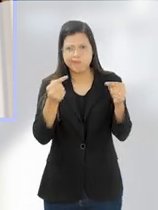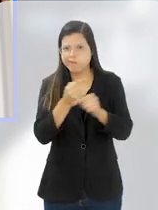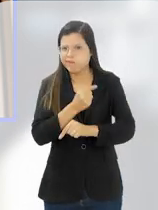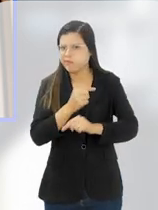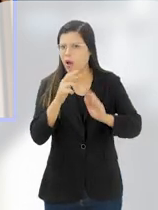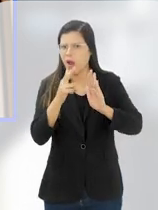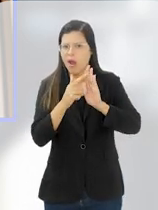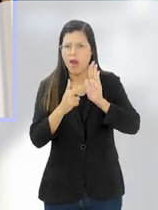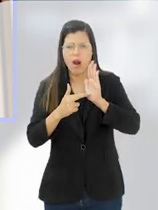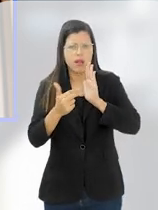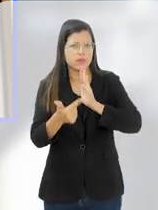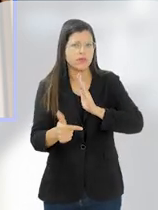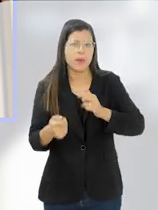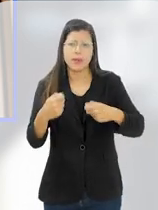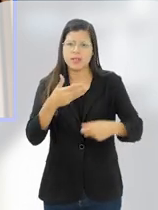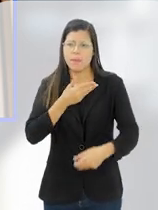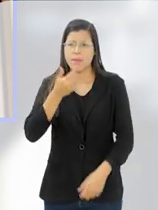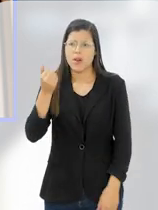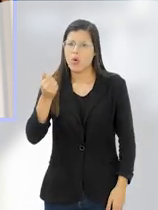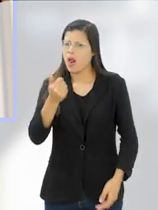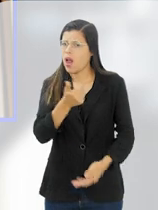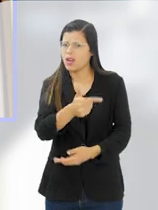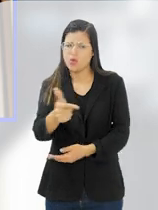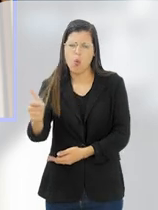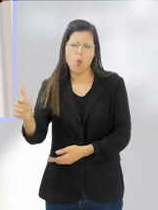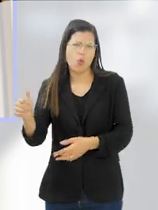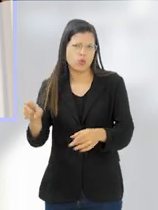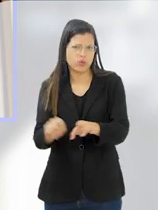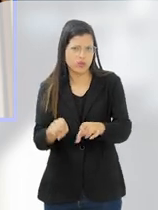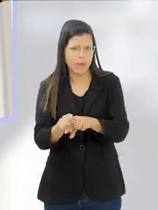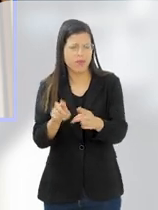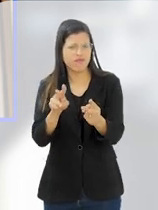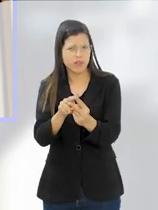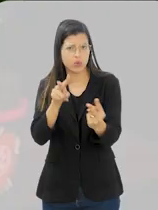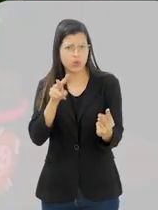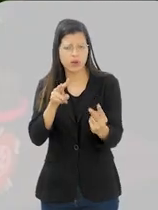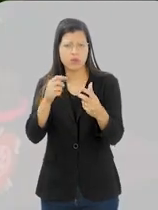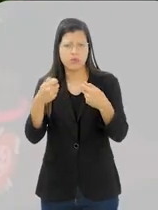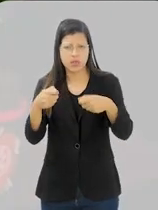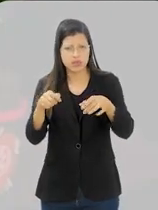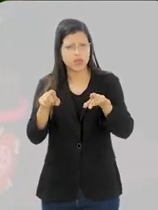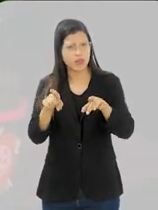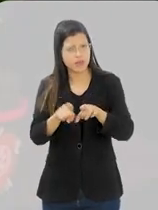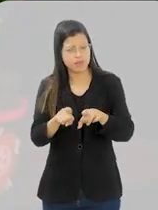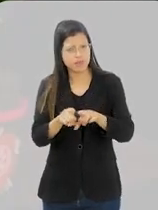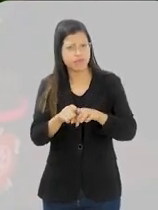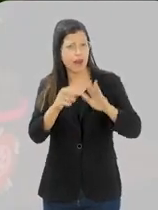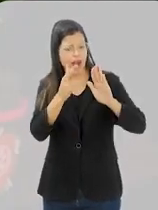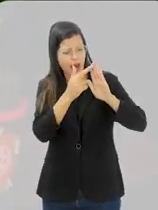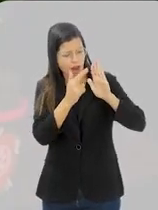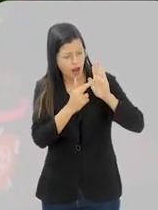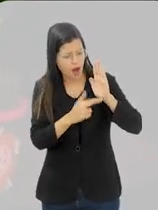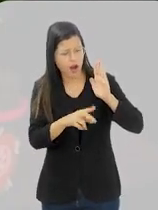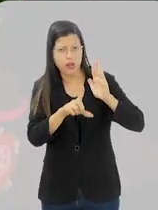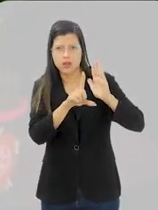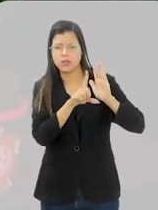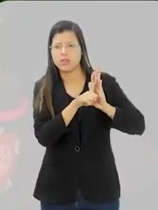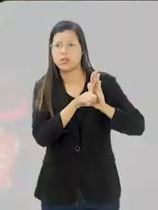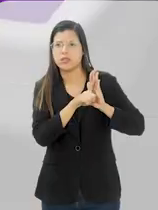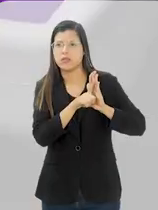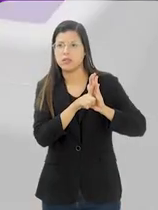ainda, precisa melhorar muito, e o jogo do Tigrinho e outros cassinos online precisam também ser regulamentados e